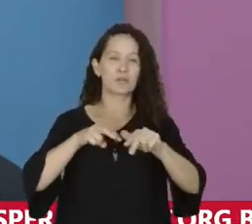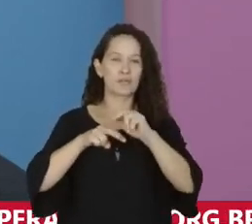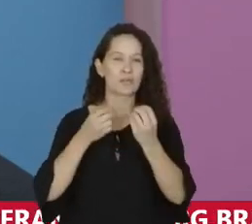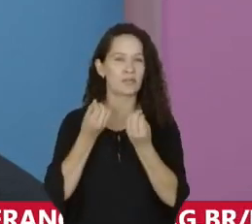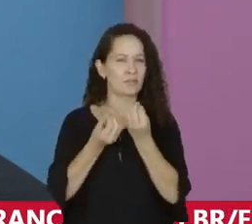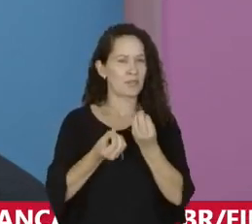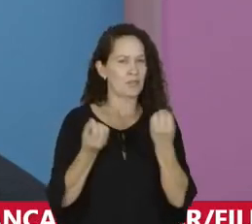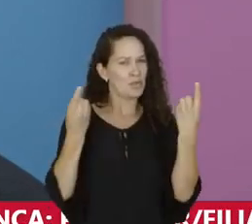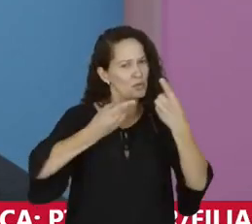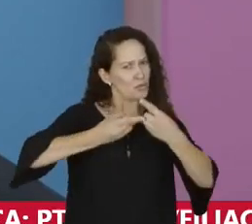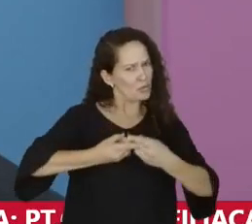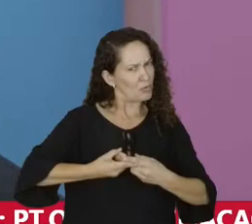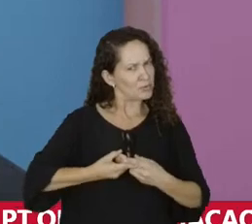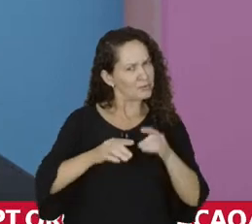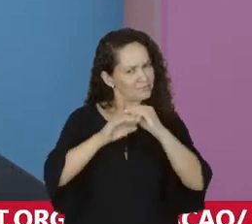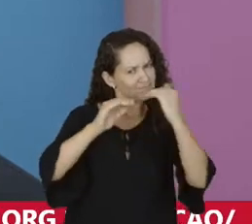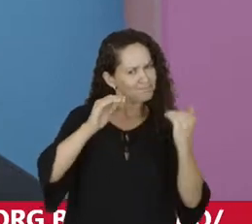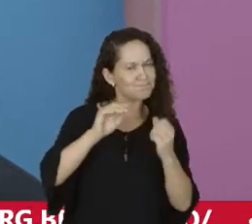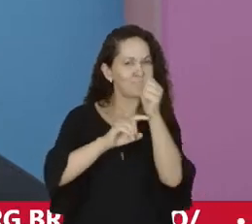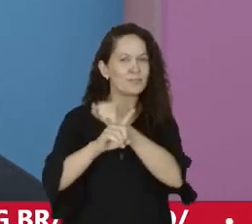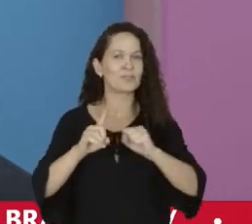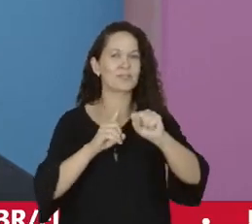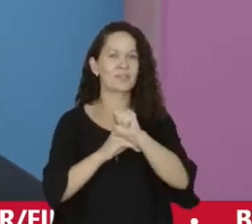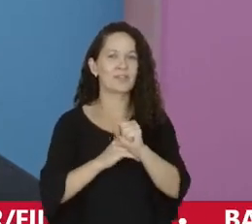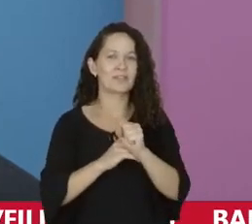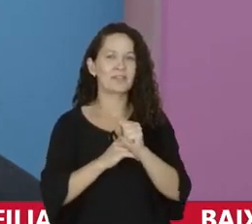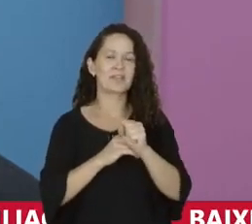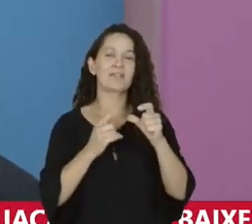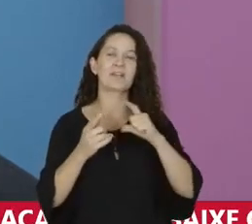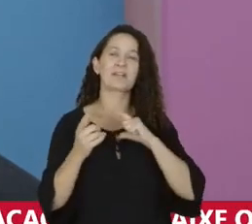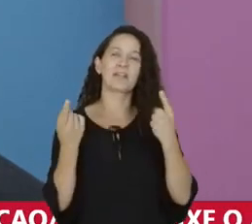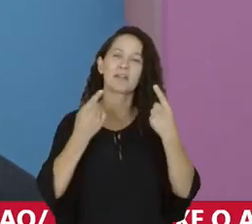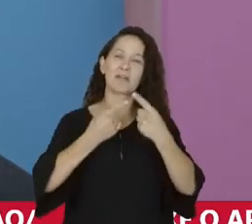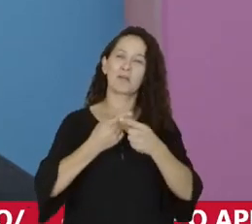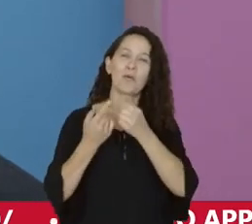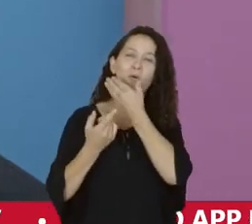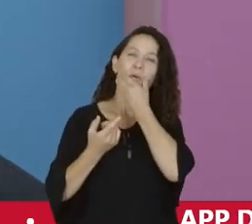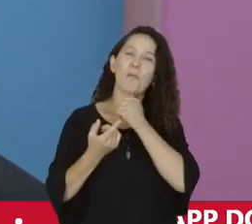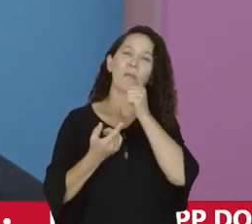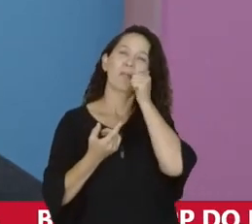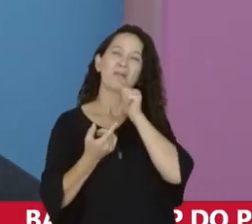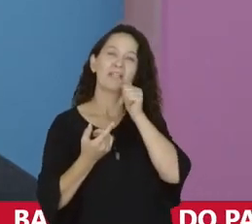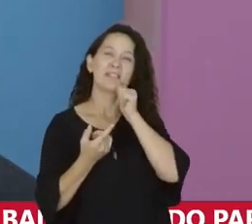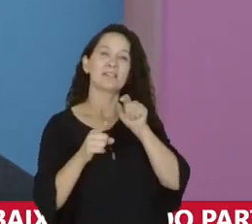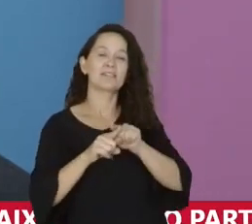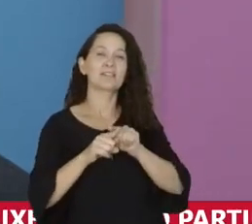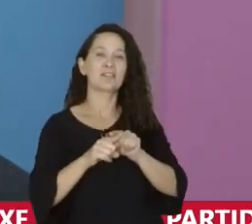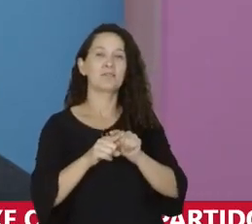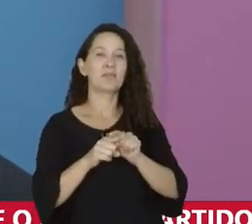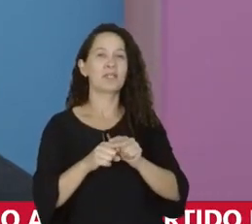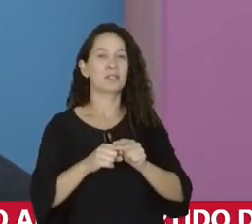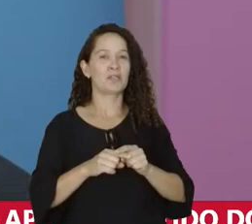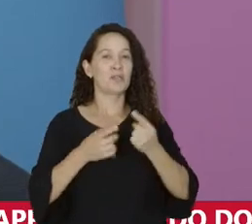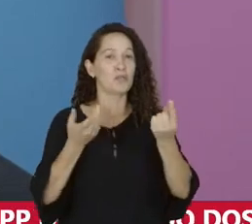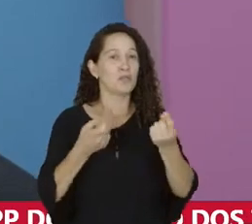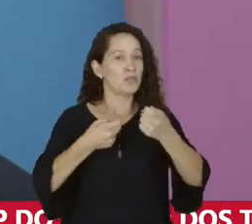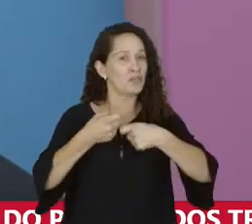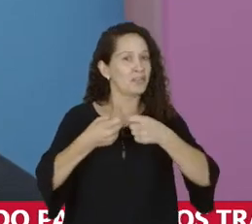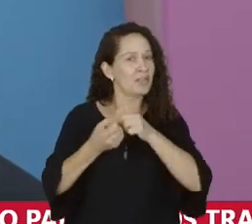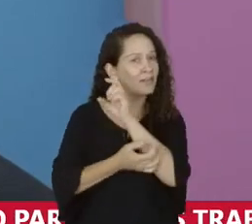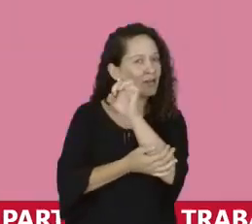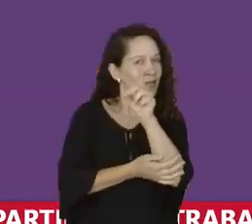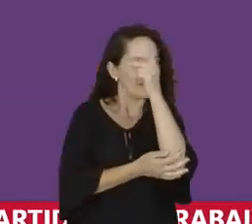como forma de combate a desigualdades sociais pautadas na oposição entre homem e mulher e nos estereótipos sobre